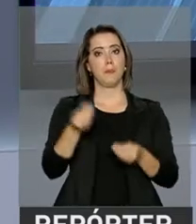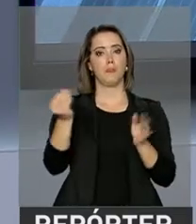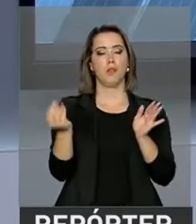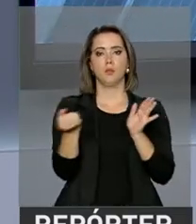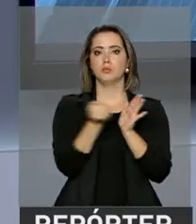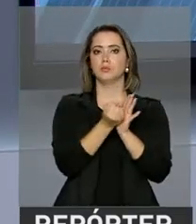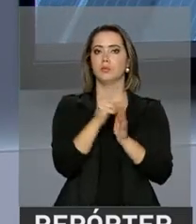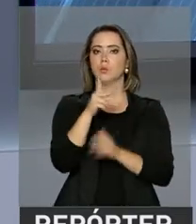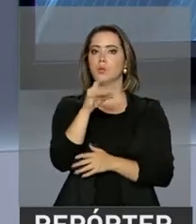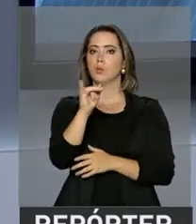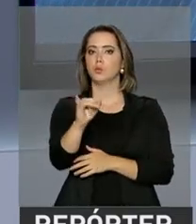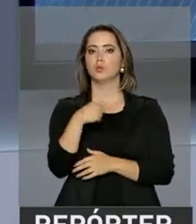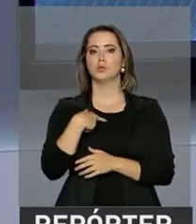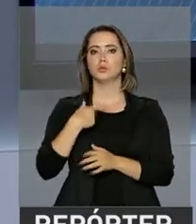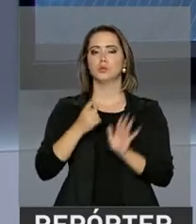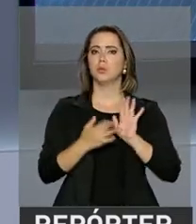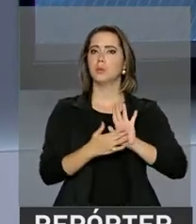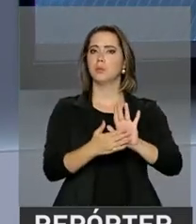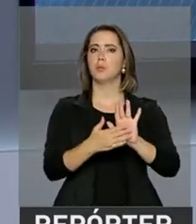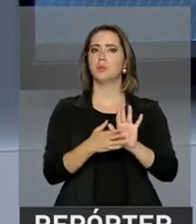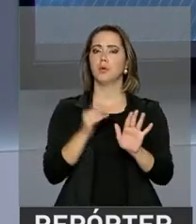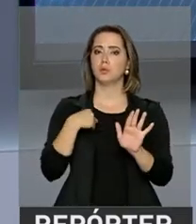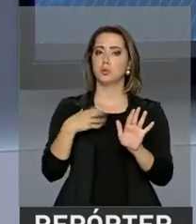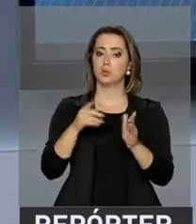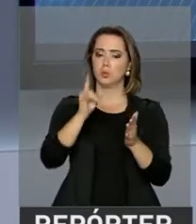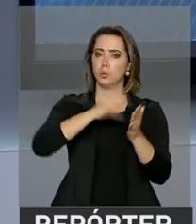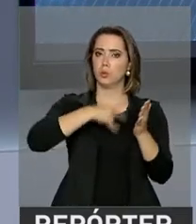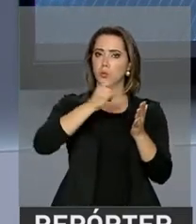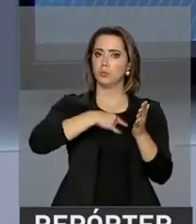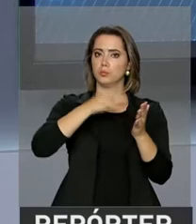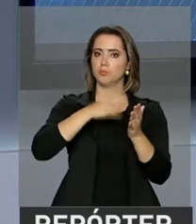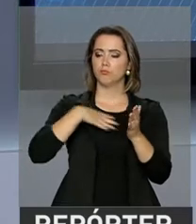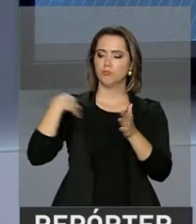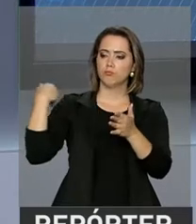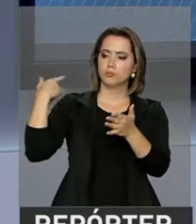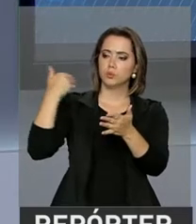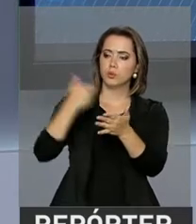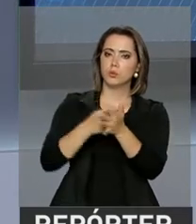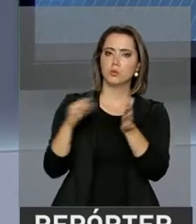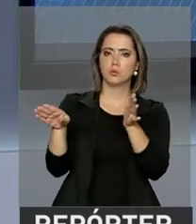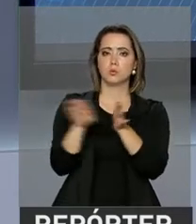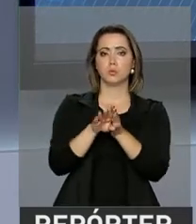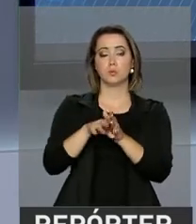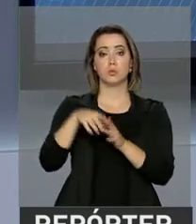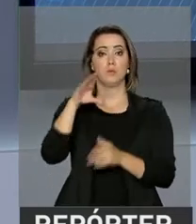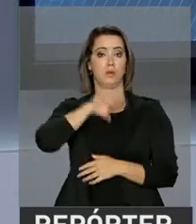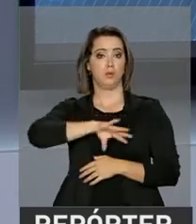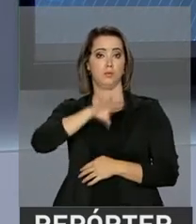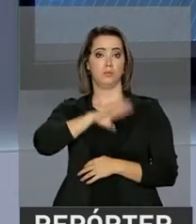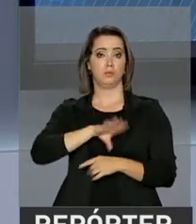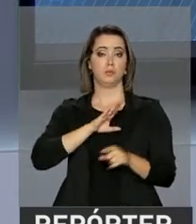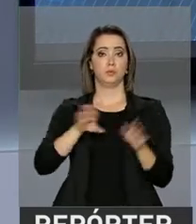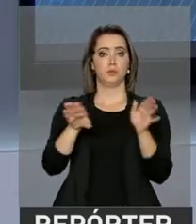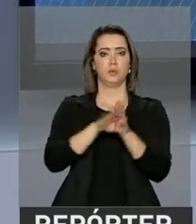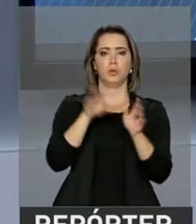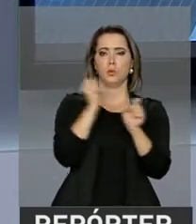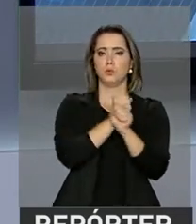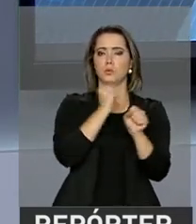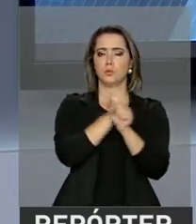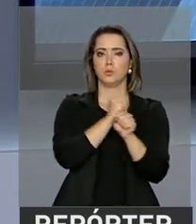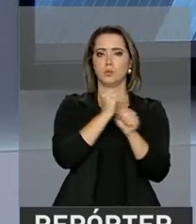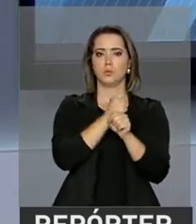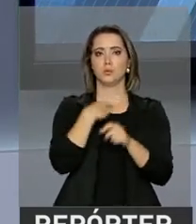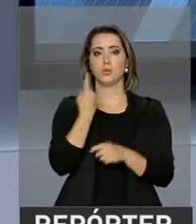que contam a história do Brasil, desde a chegada dos portugueses até a construção da cidade. A nossa equipe acompanhou o transporte